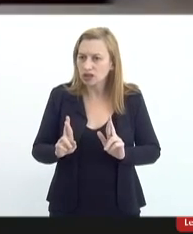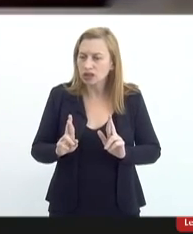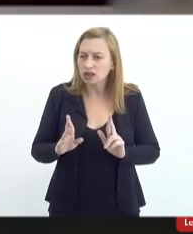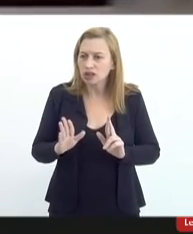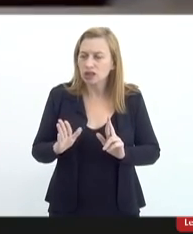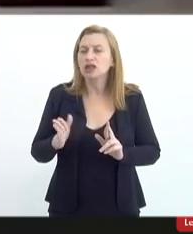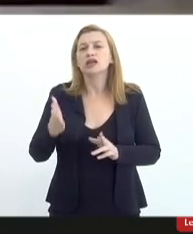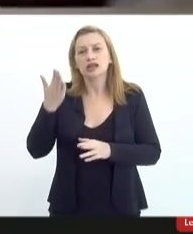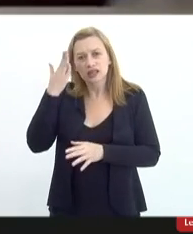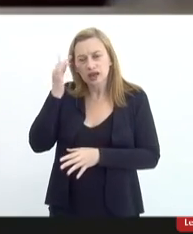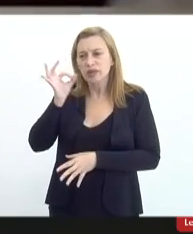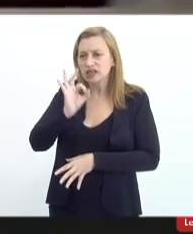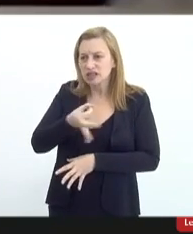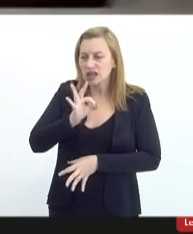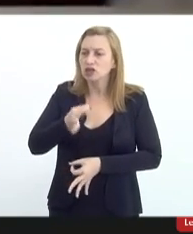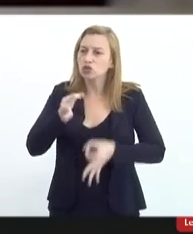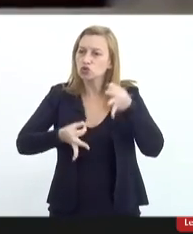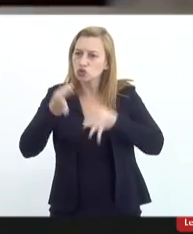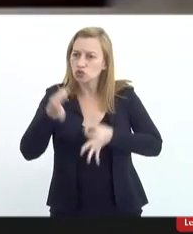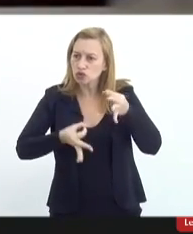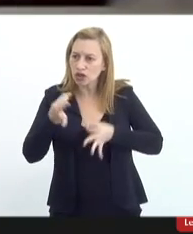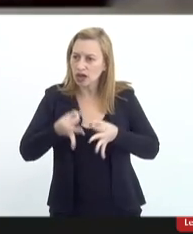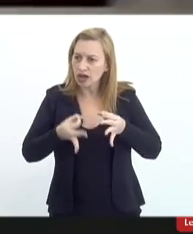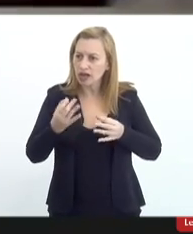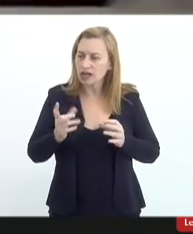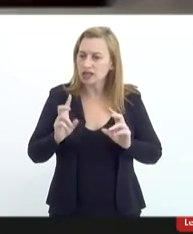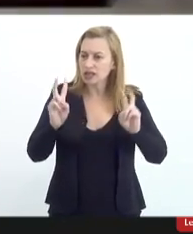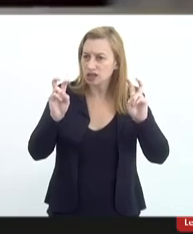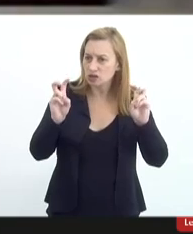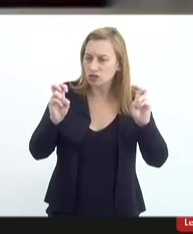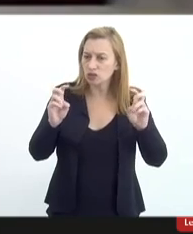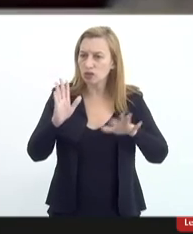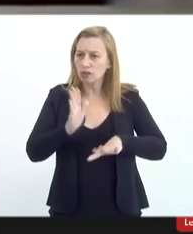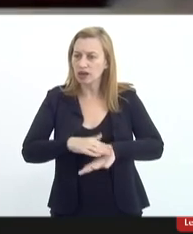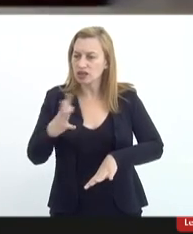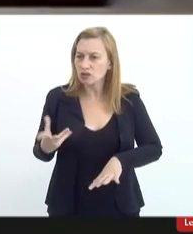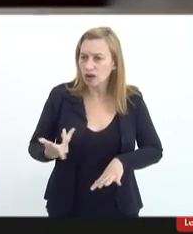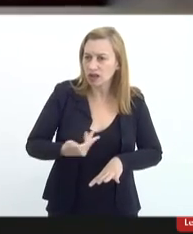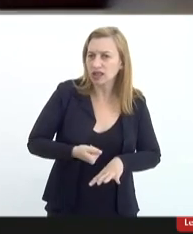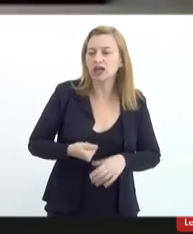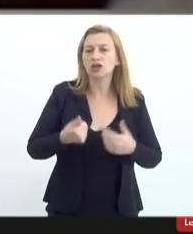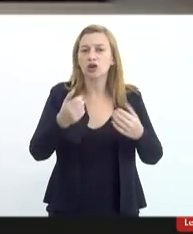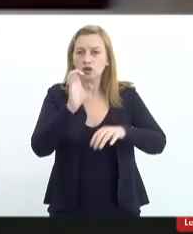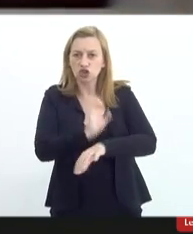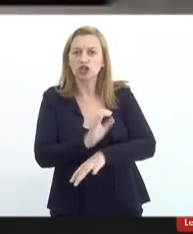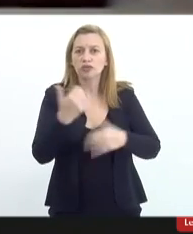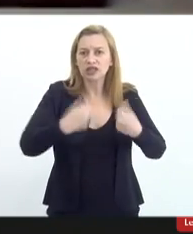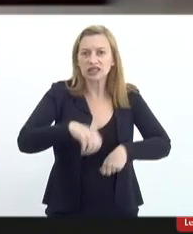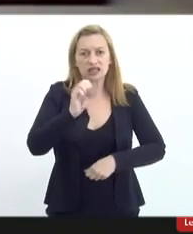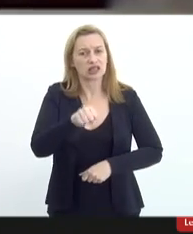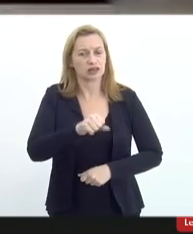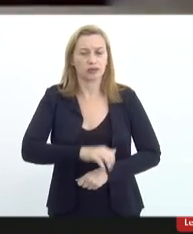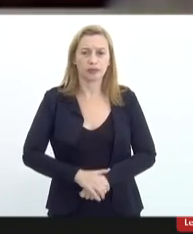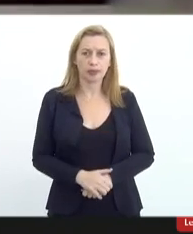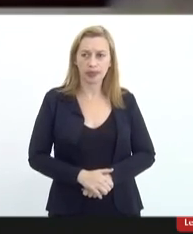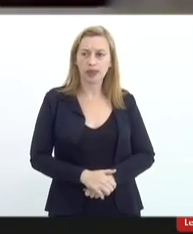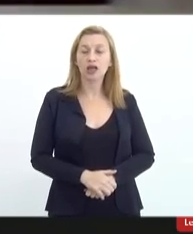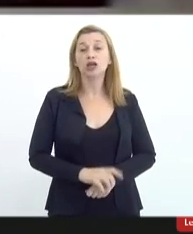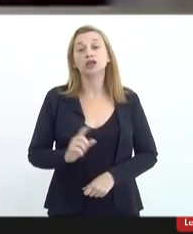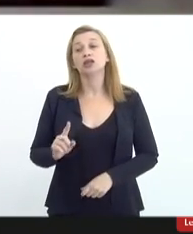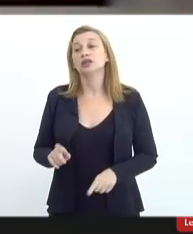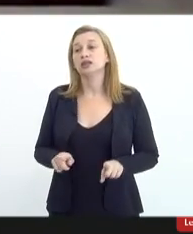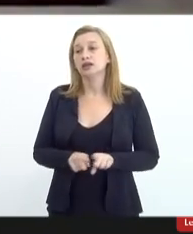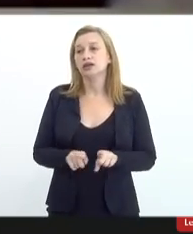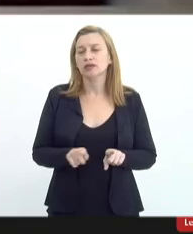processar e julgar esses casos com mais eficiência, com mais rapidez. O Estado deve isso. E, sobretudo,